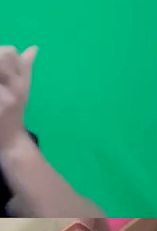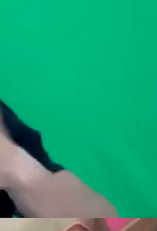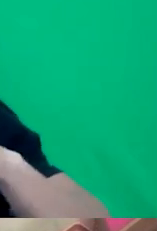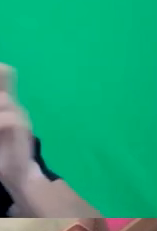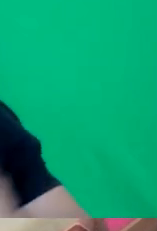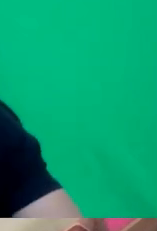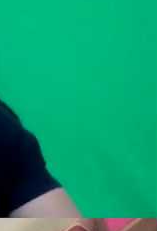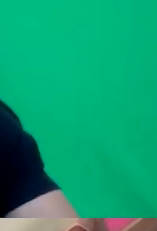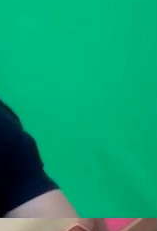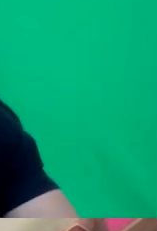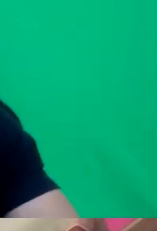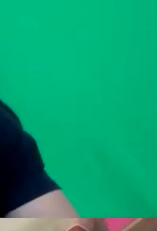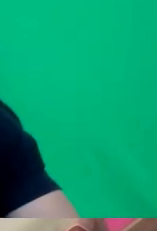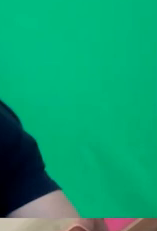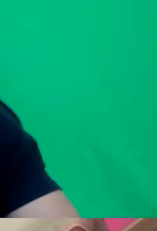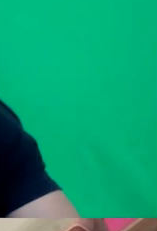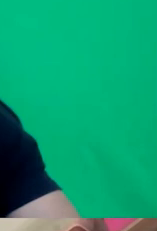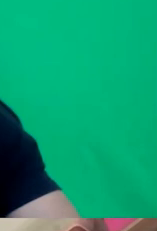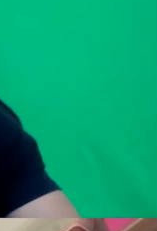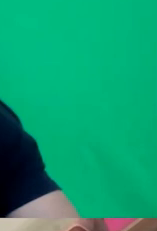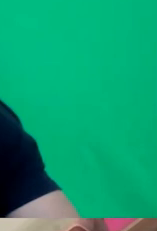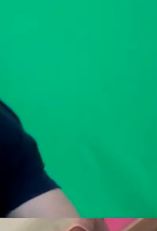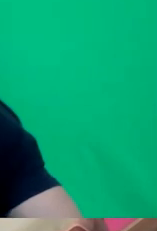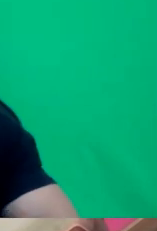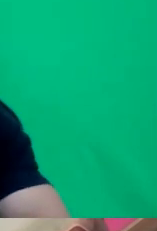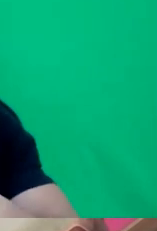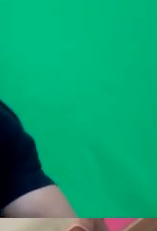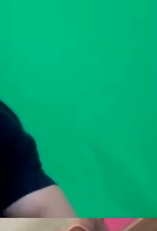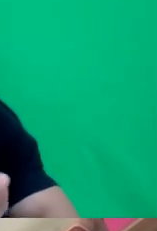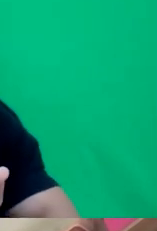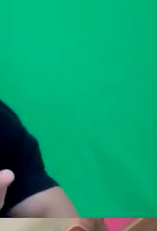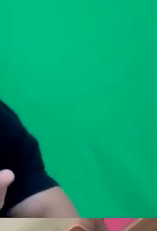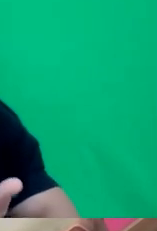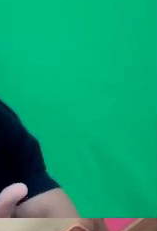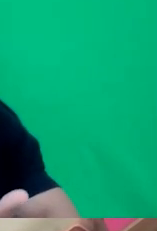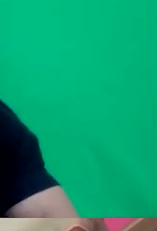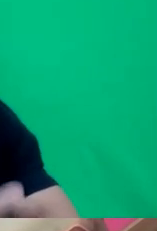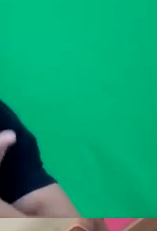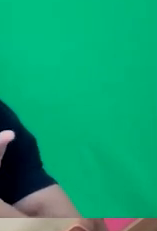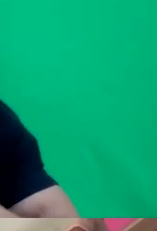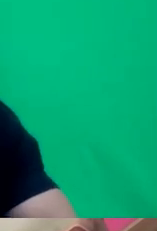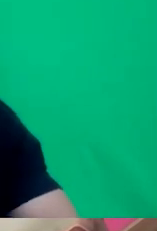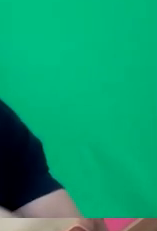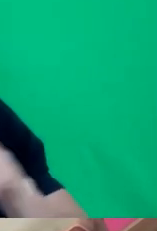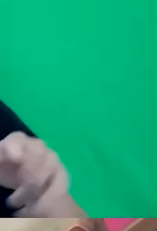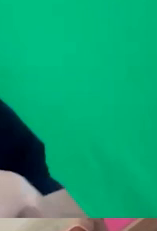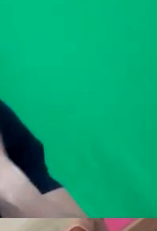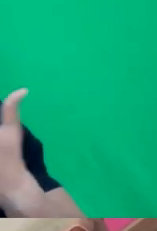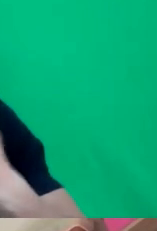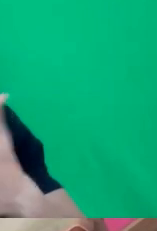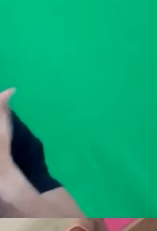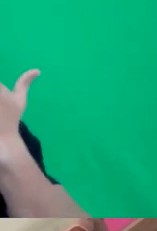bubônica, né, de micro-organismo, planta. Eu que trabalho com produtos naturais, então você trouxe a questão